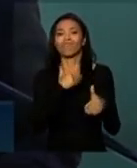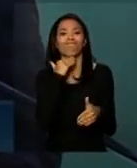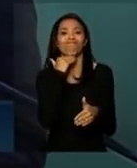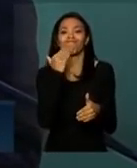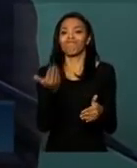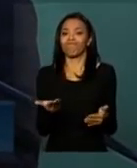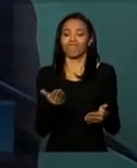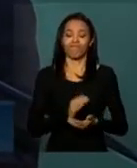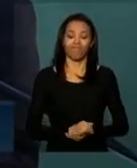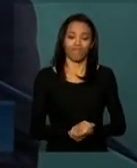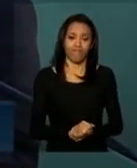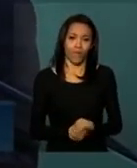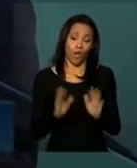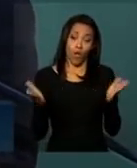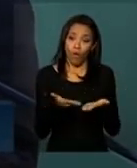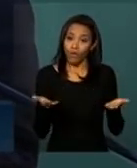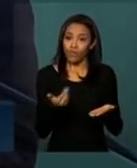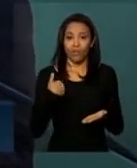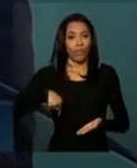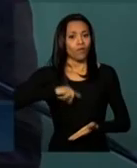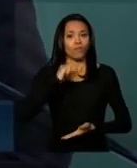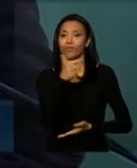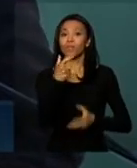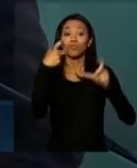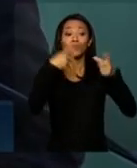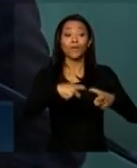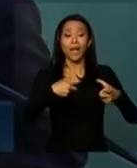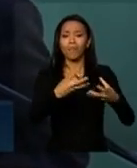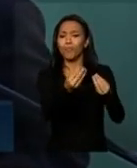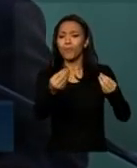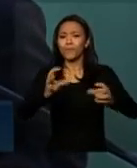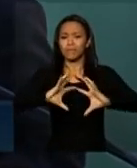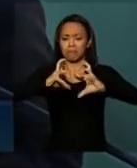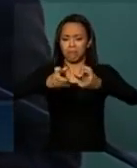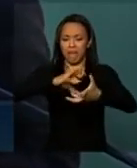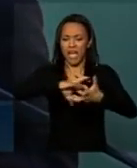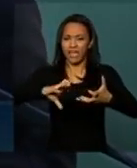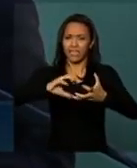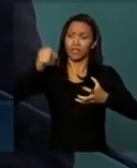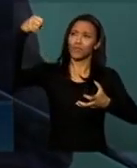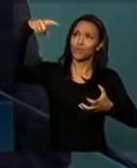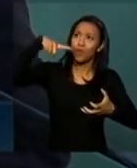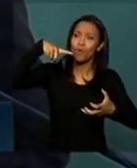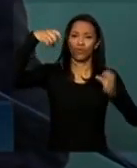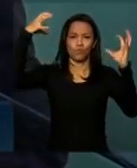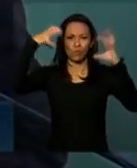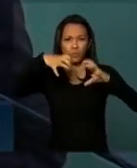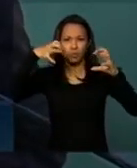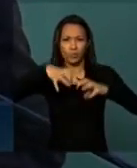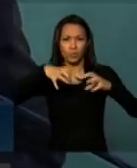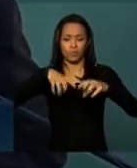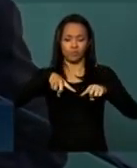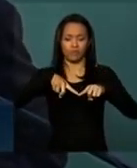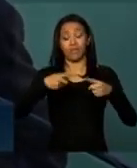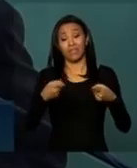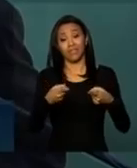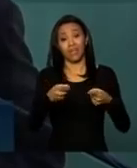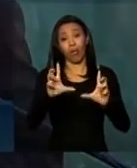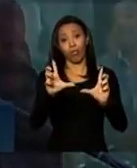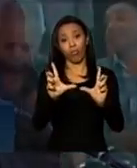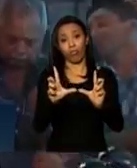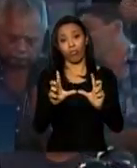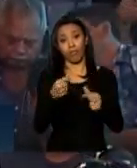Hoje, por não dispor de local adequado, muitas máquinas estão expostas ao sol, à chuva, podendo provocar a diminuição de sua vida